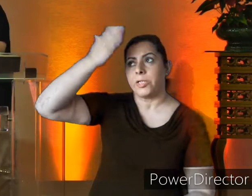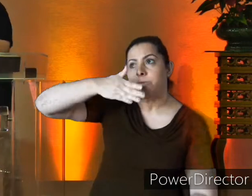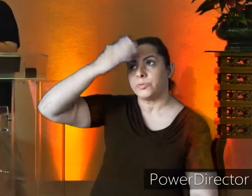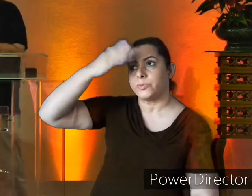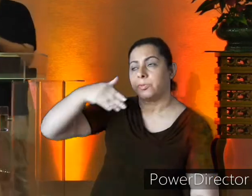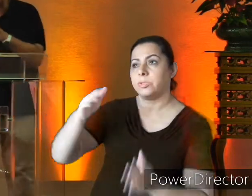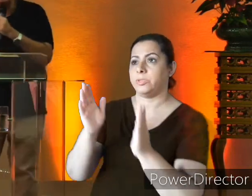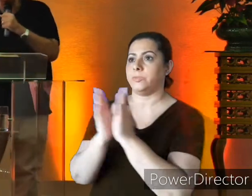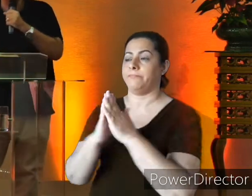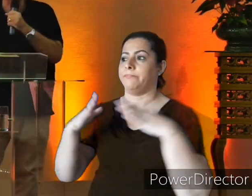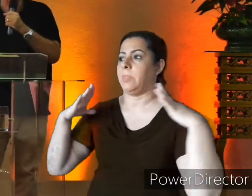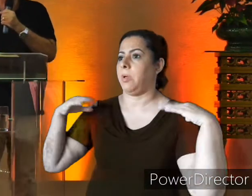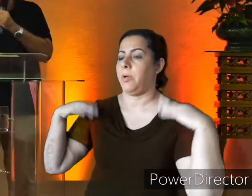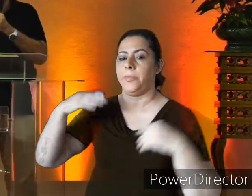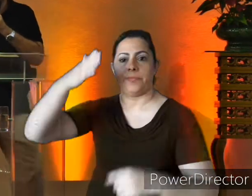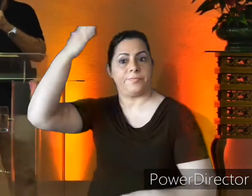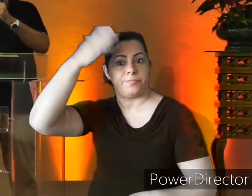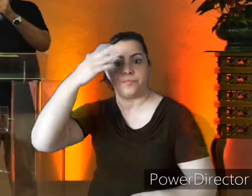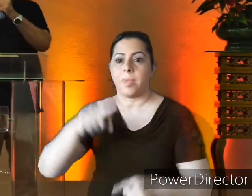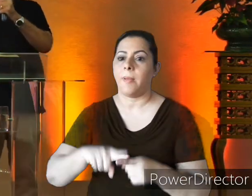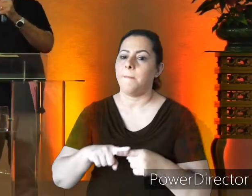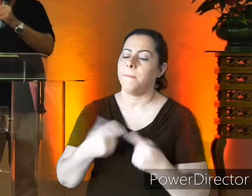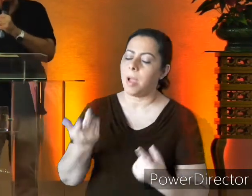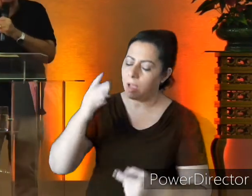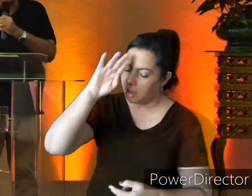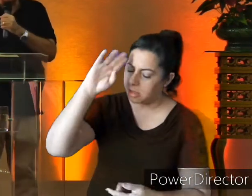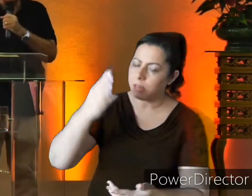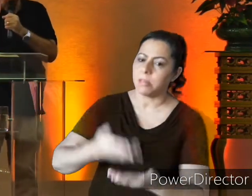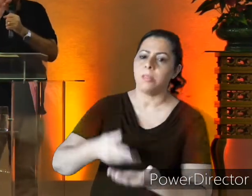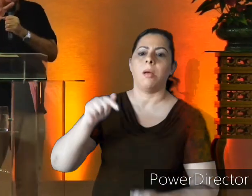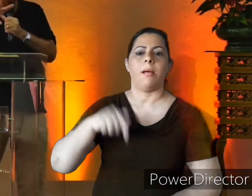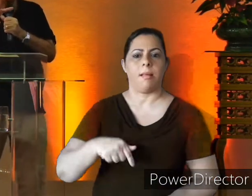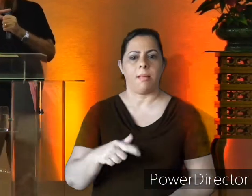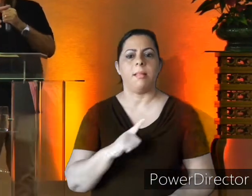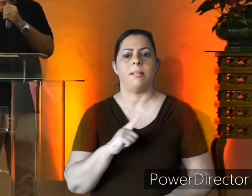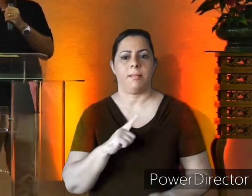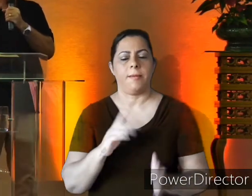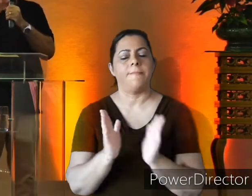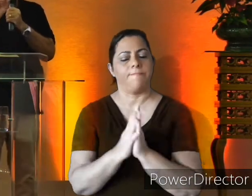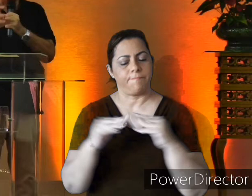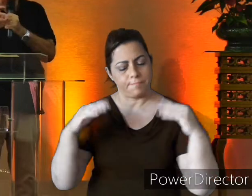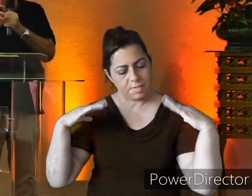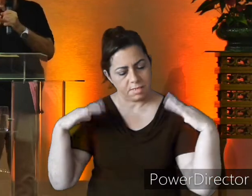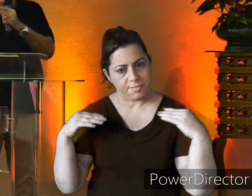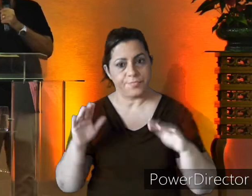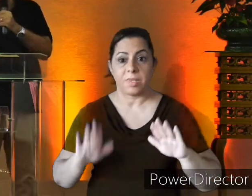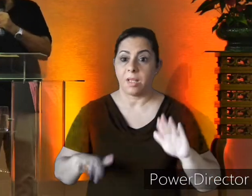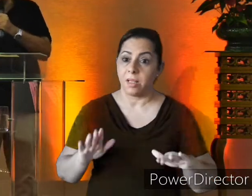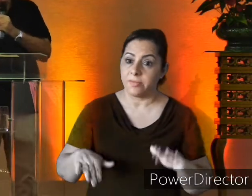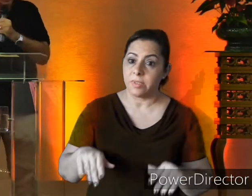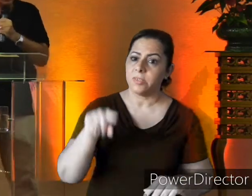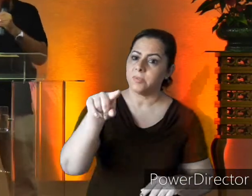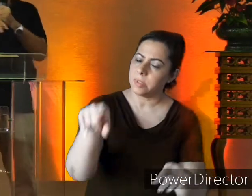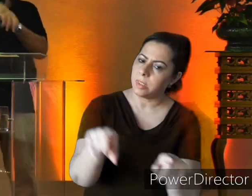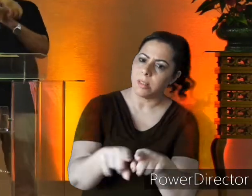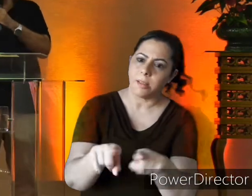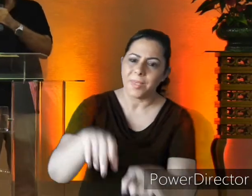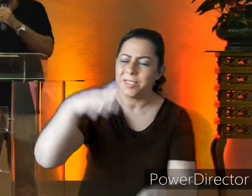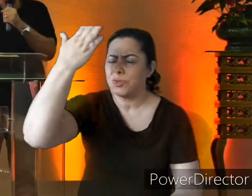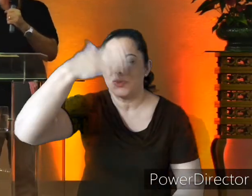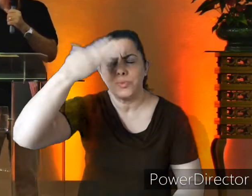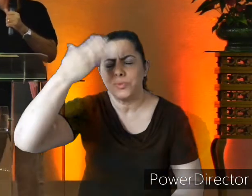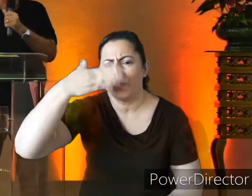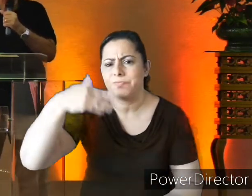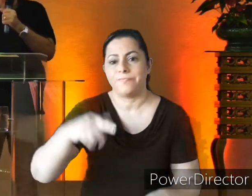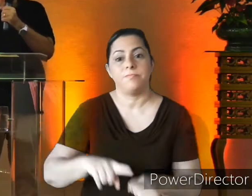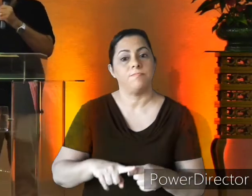do meu lado, eu sei que eles estão ao meu redor. Mesmo que você não veja com os teus olhos naturais ou